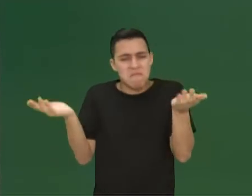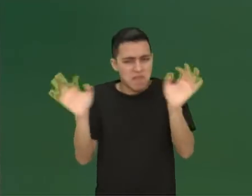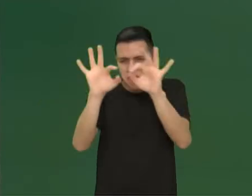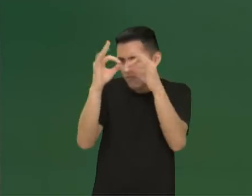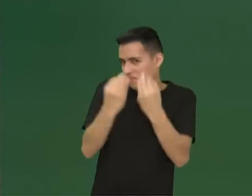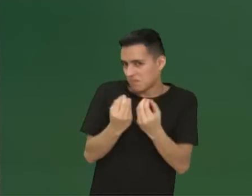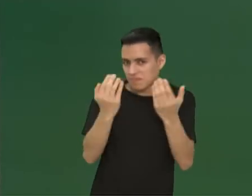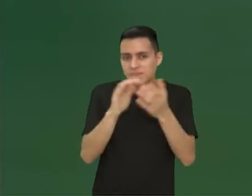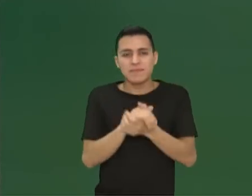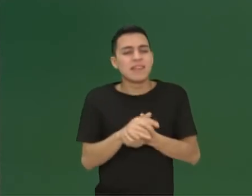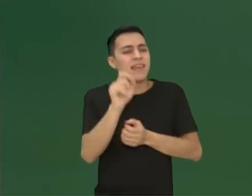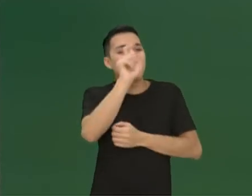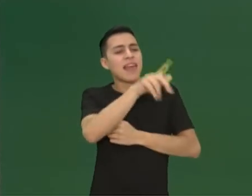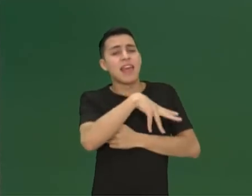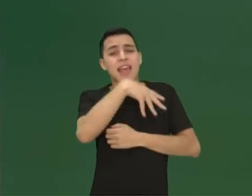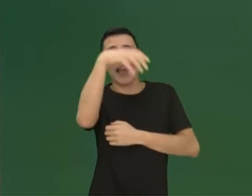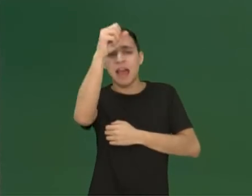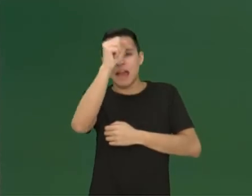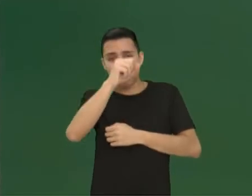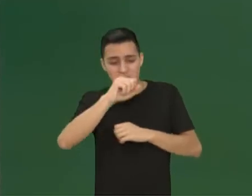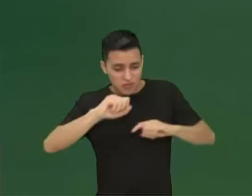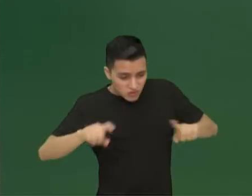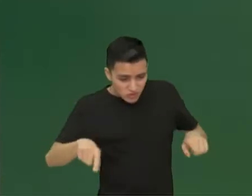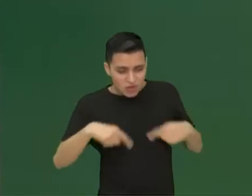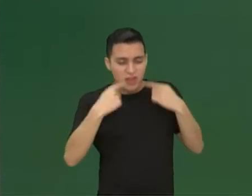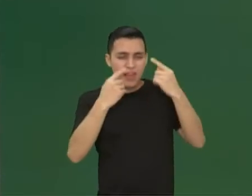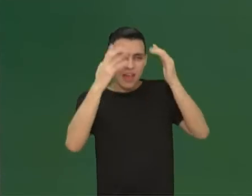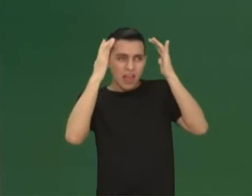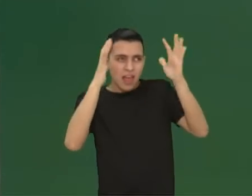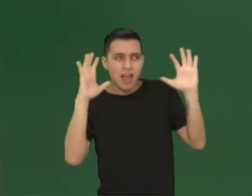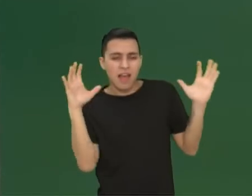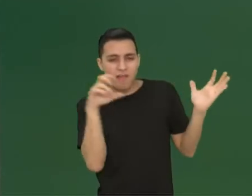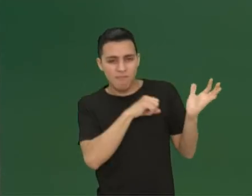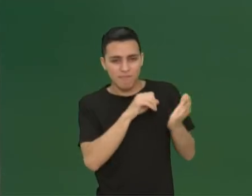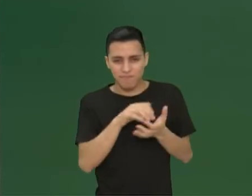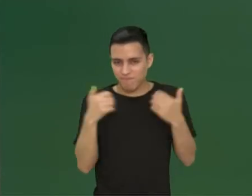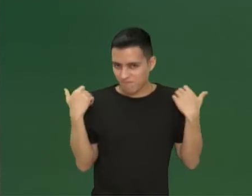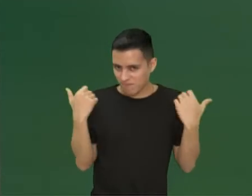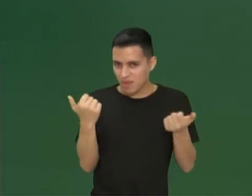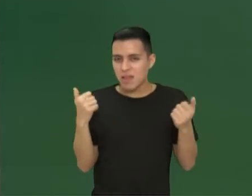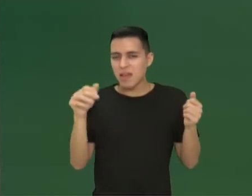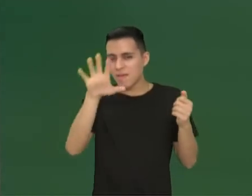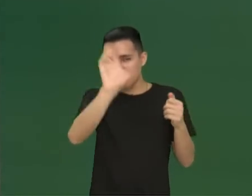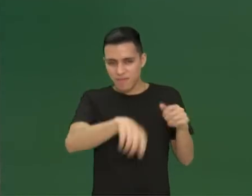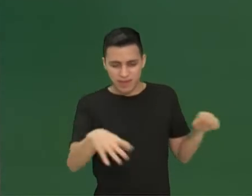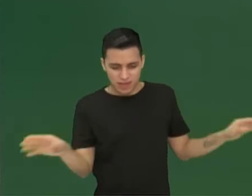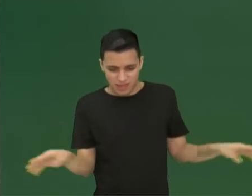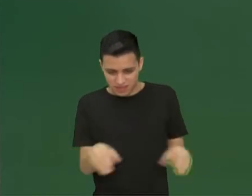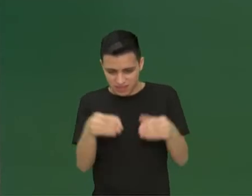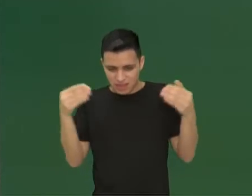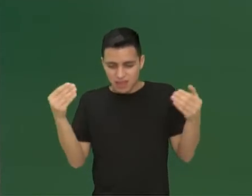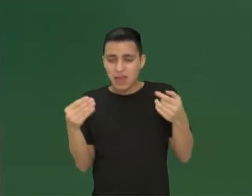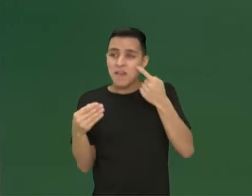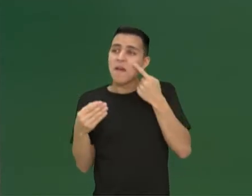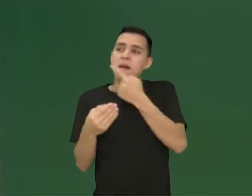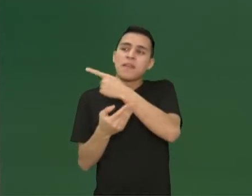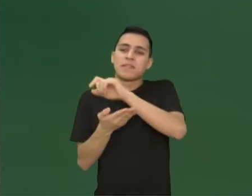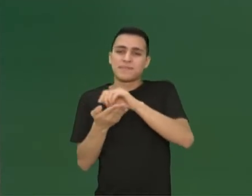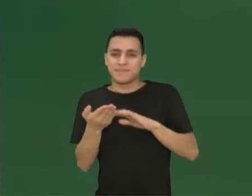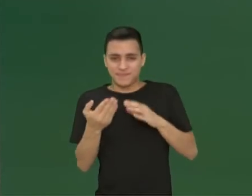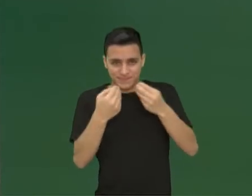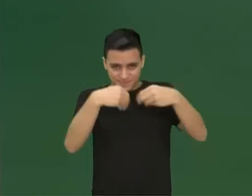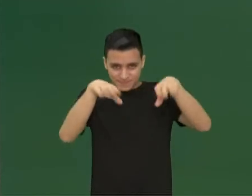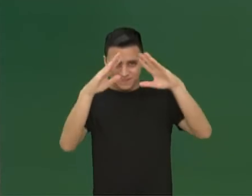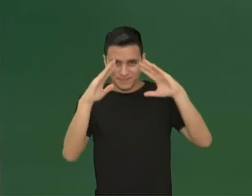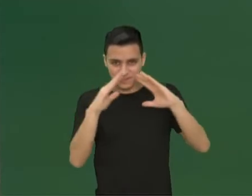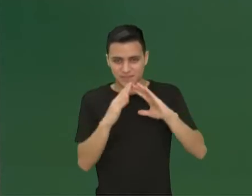Quero ver quem é o campeão dos desafios de trabalhar com o cérebro. Vamos pegar nosso caderno porque nós vamos para a nossa atividade para